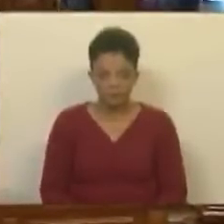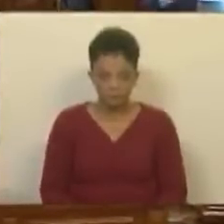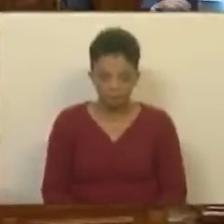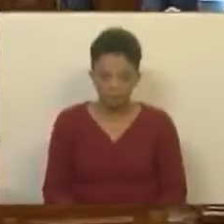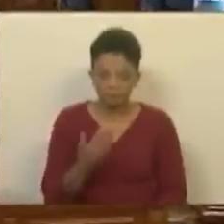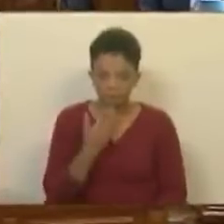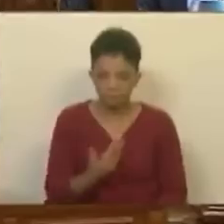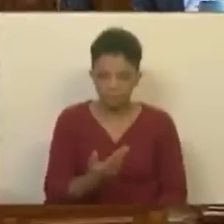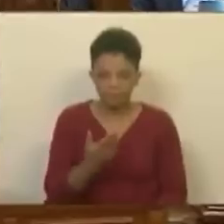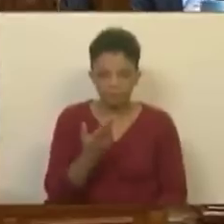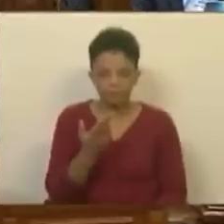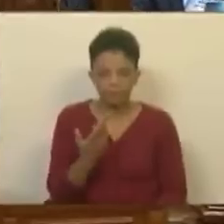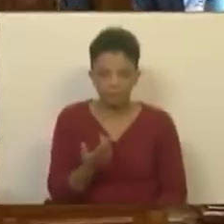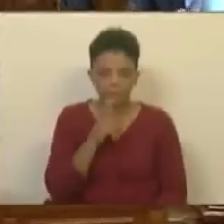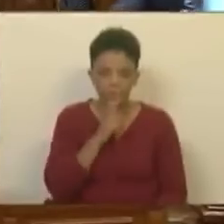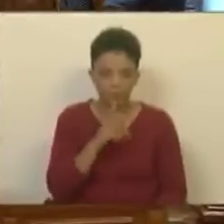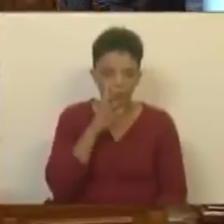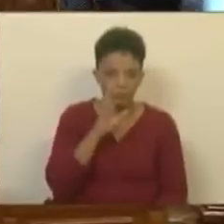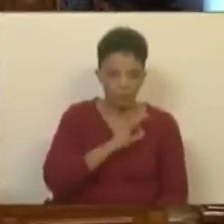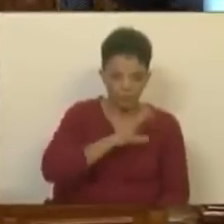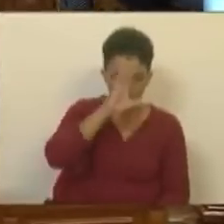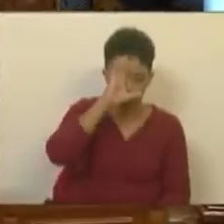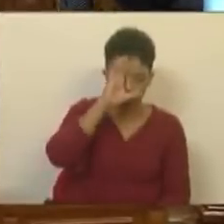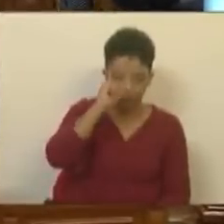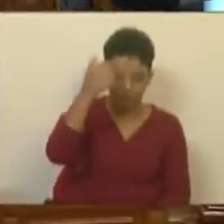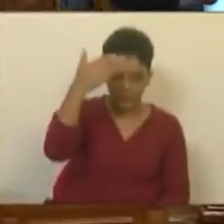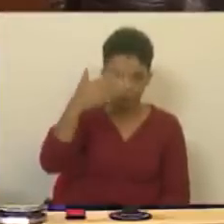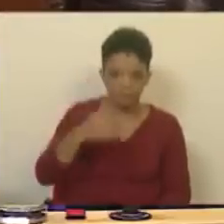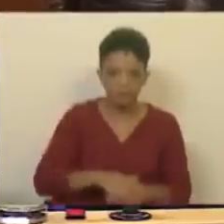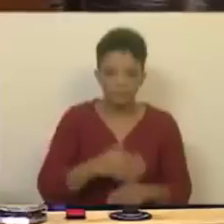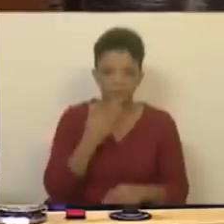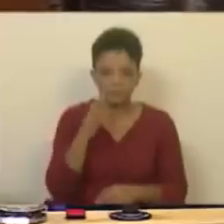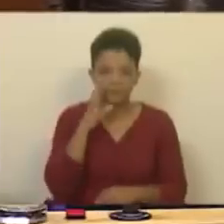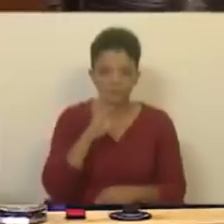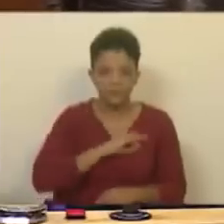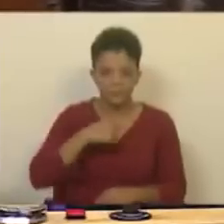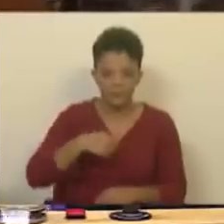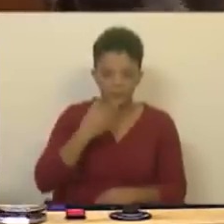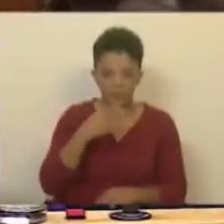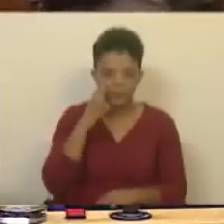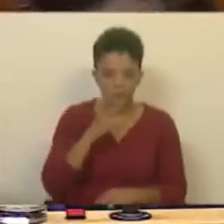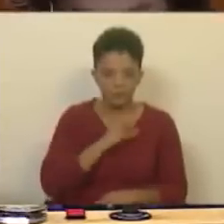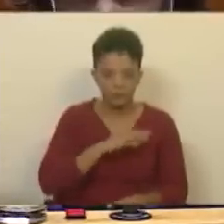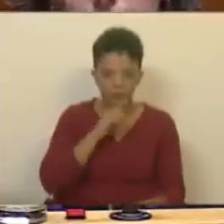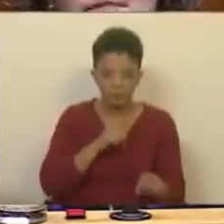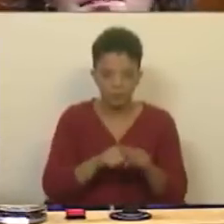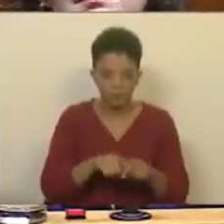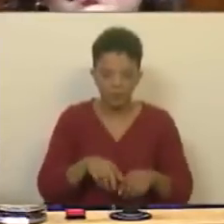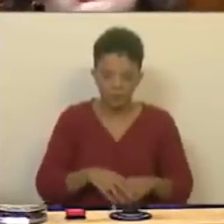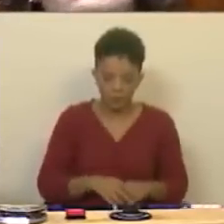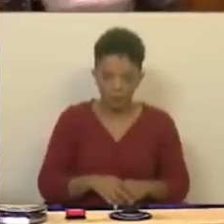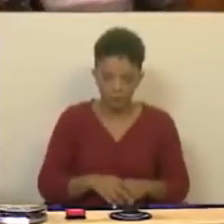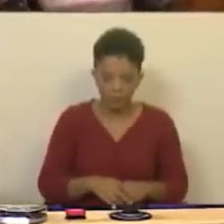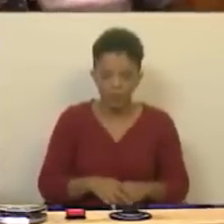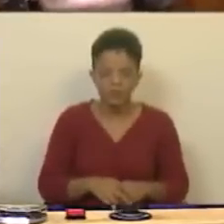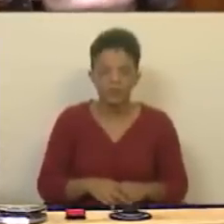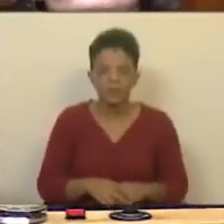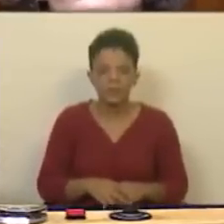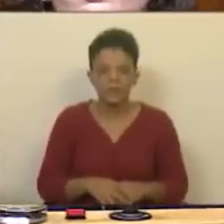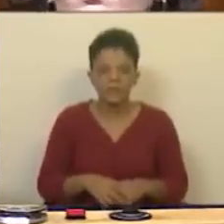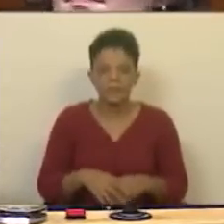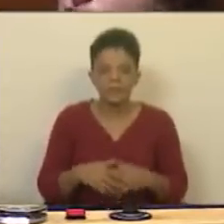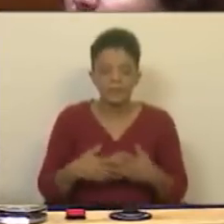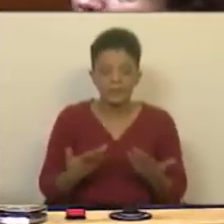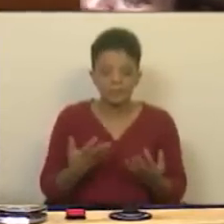para responder tem a palavra o primeiro ministro Muito obrigado senhor presidente Muito obrigado senhor Deputado Joaquim Miranda